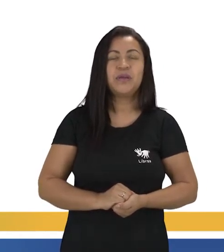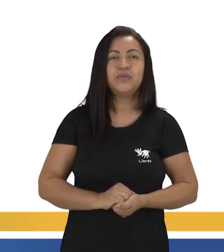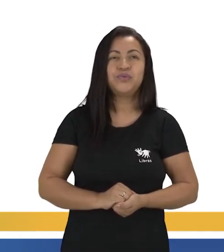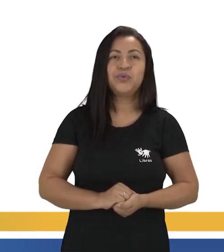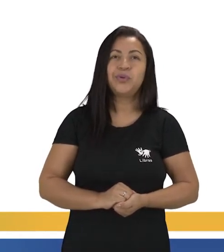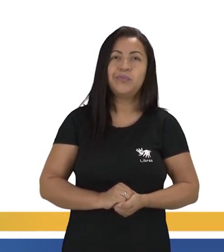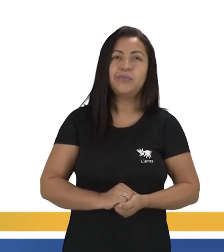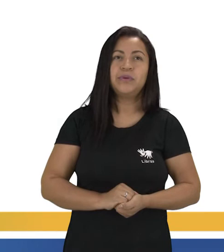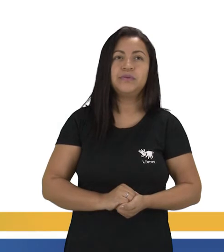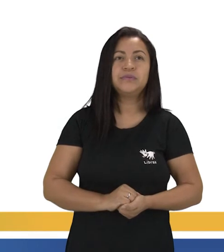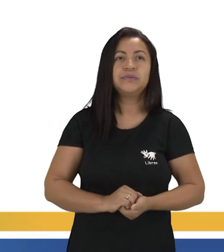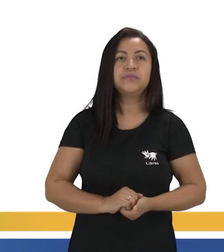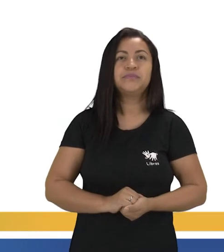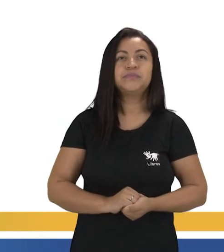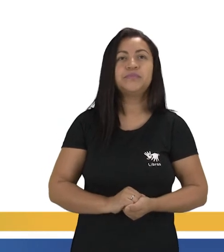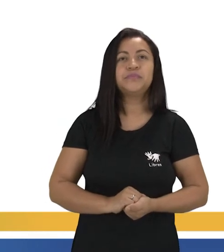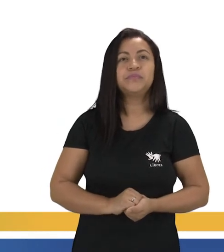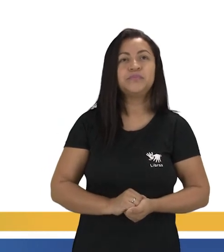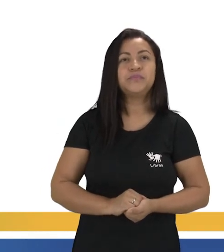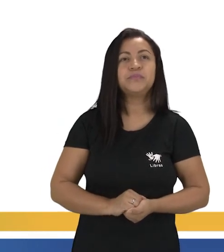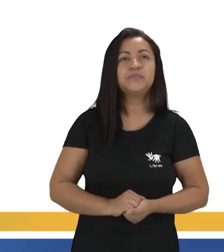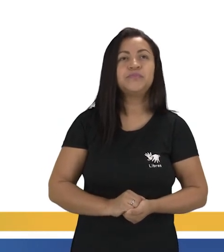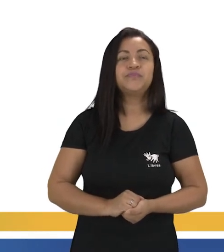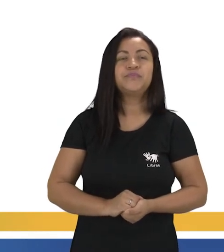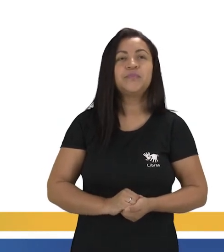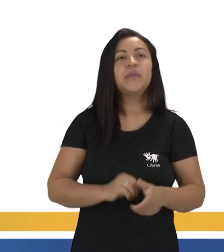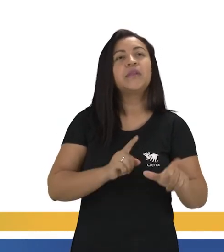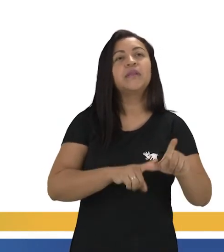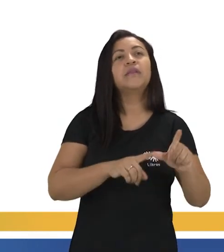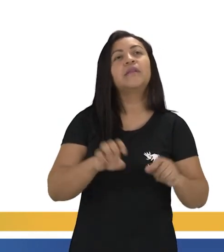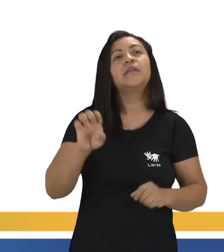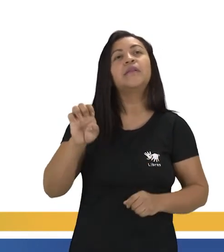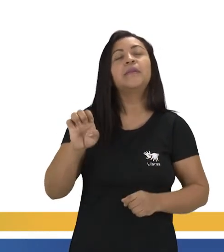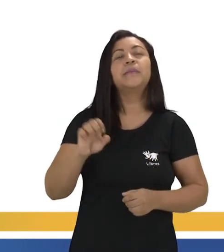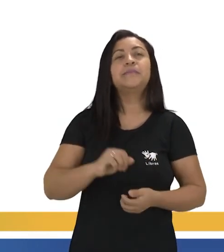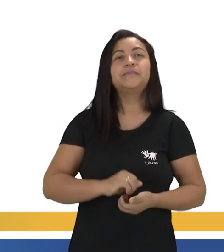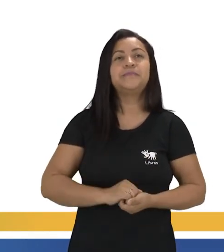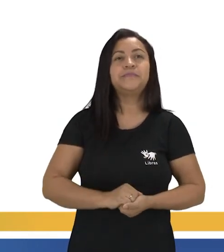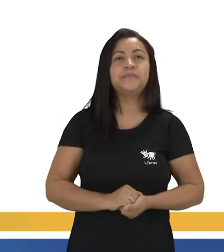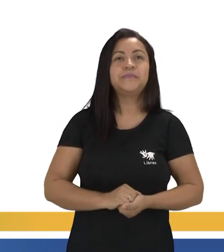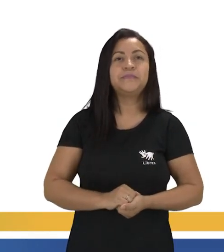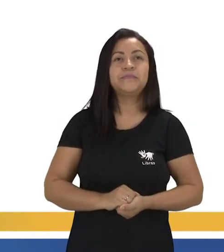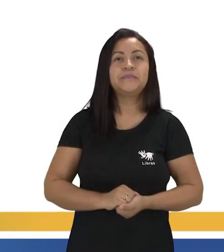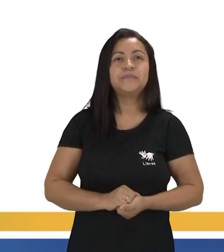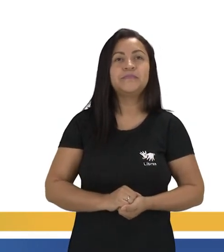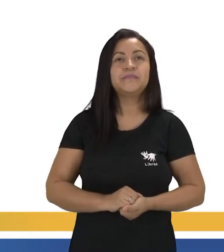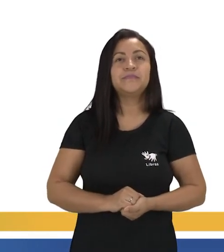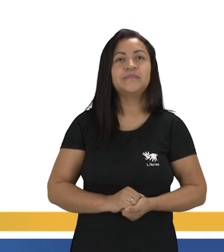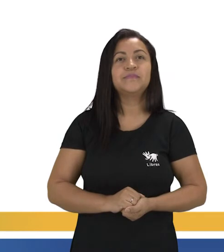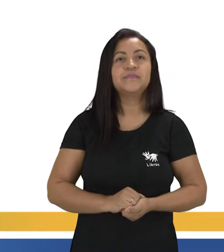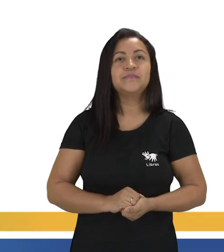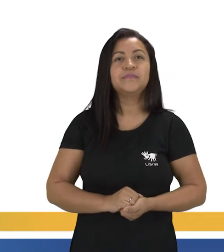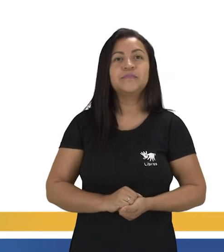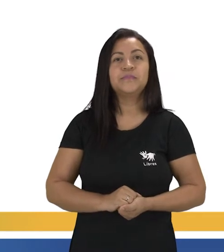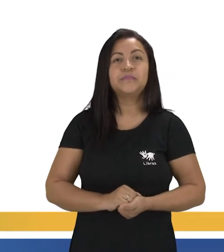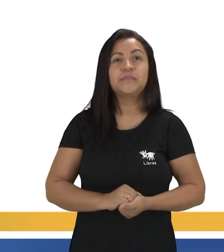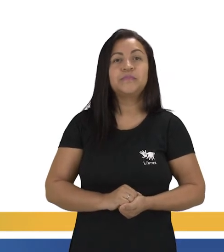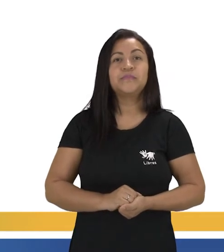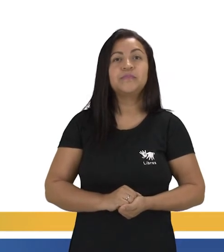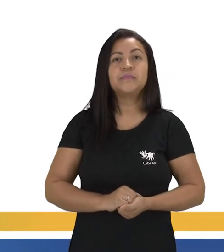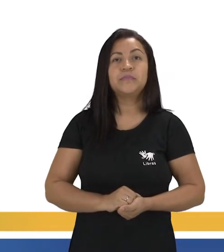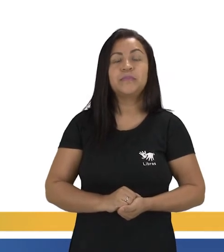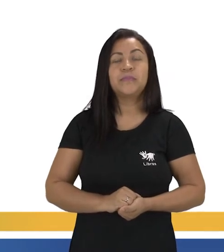have gotten the job. E na letra E. And didn't arrive until